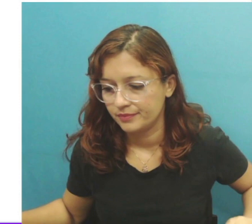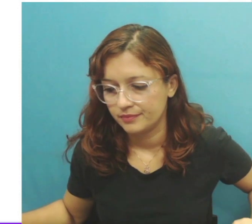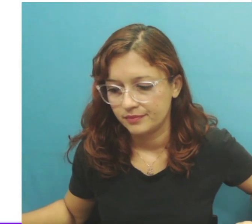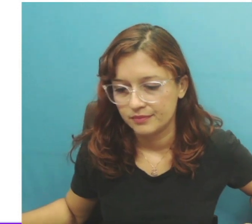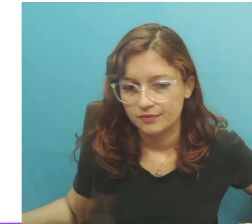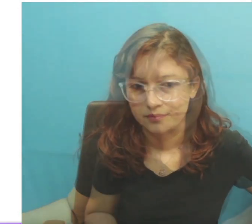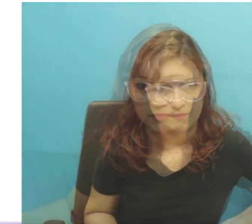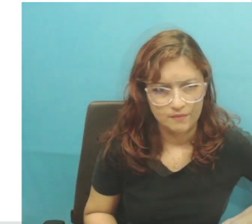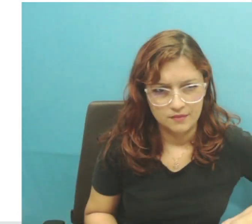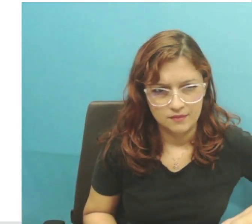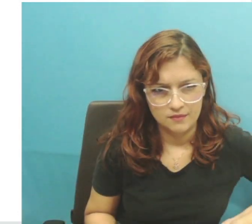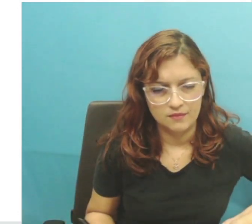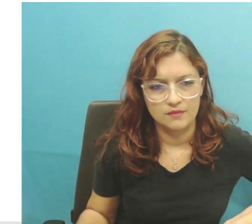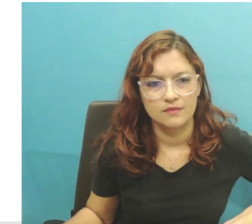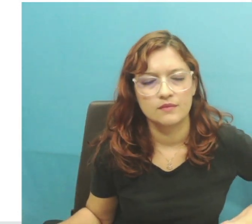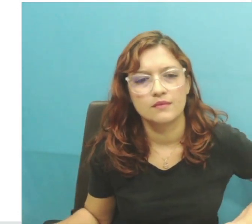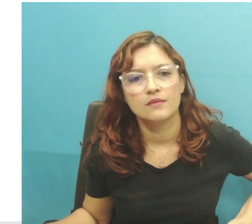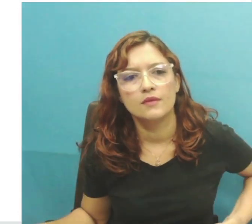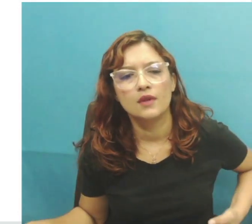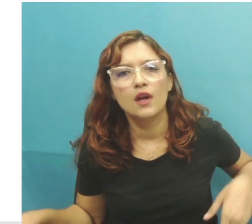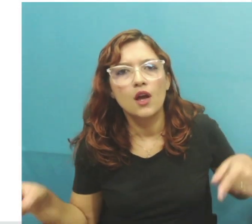reflexivo?